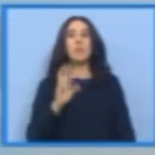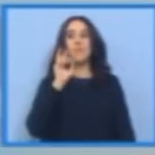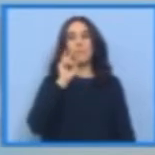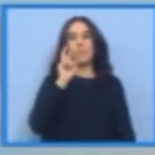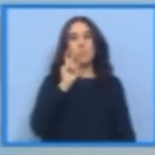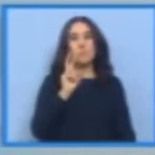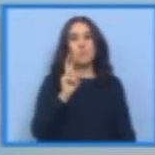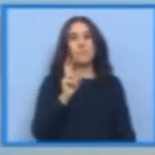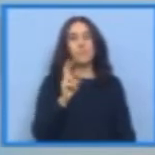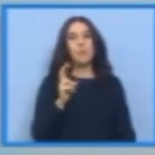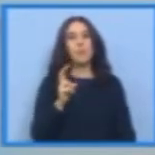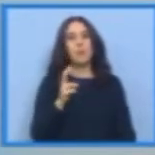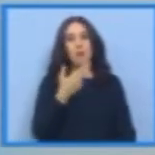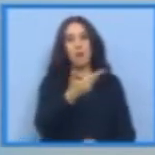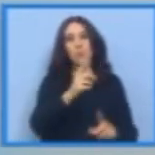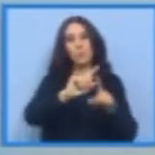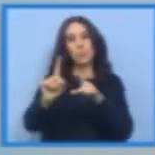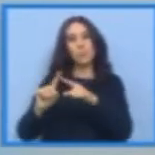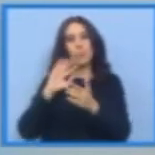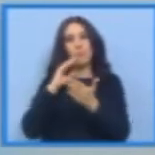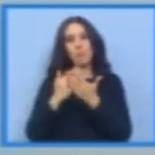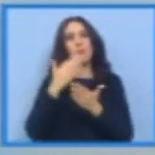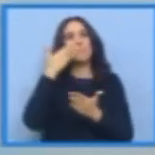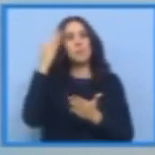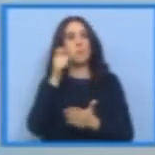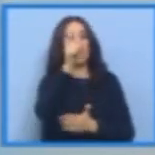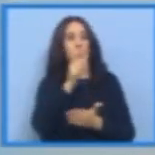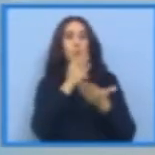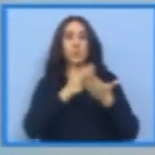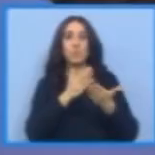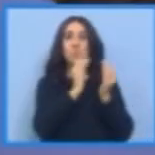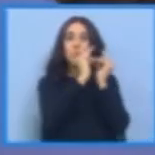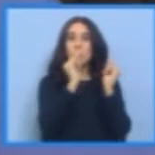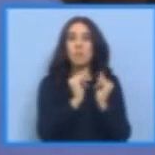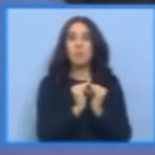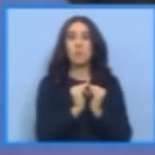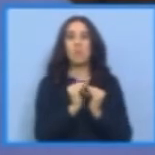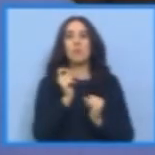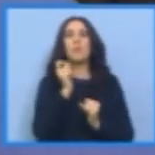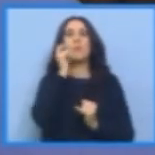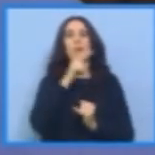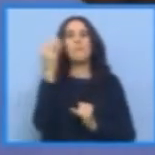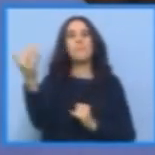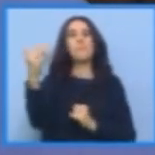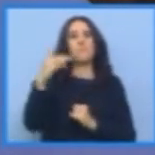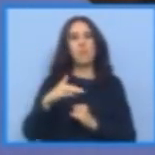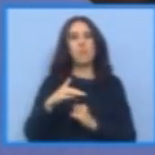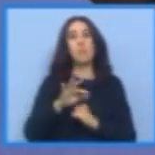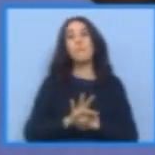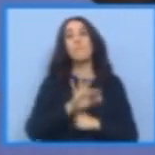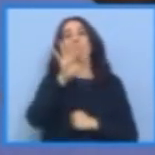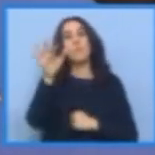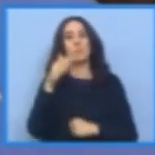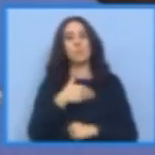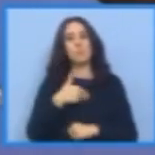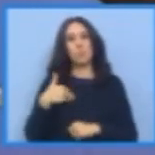Valorizar as diferentes causas da migração, o estudante internacional, aqueles que vêm e vão por motivos